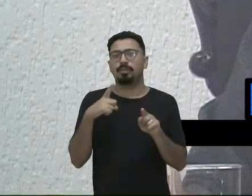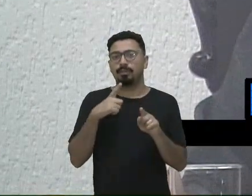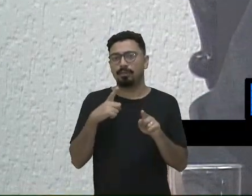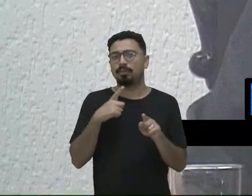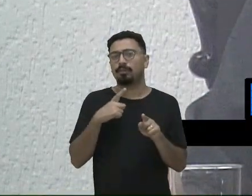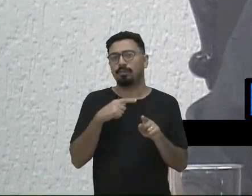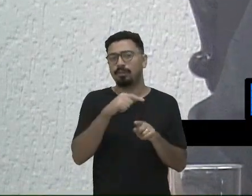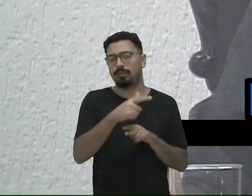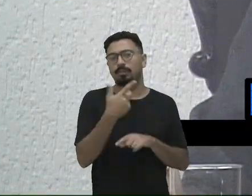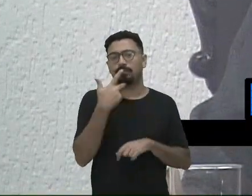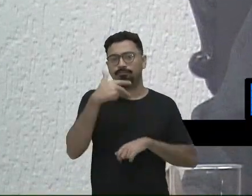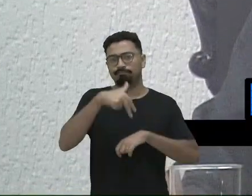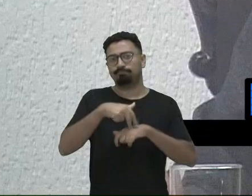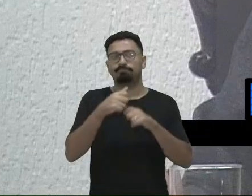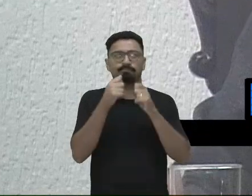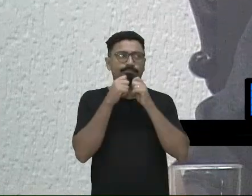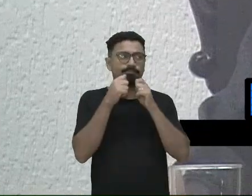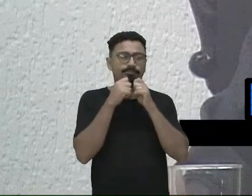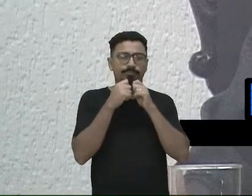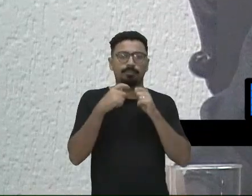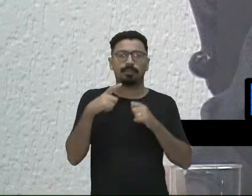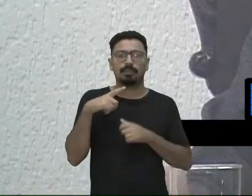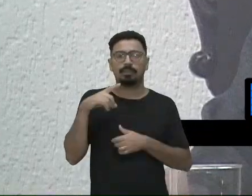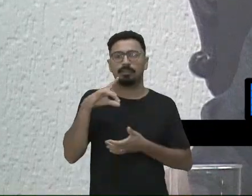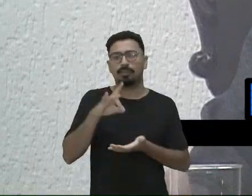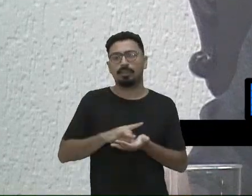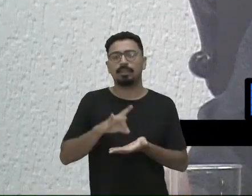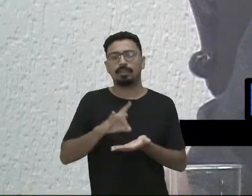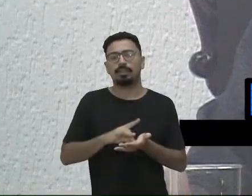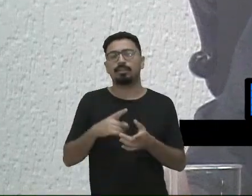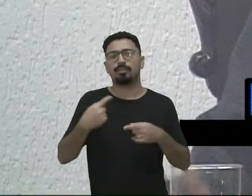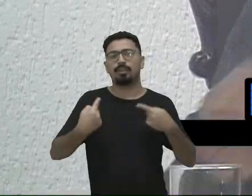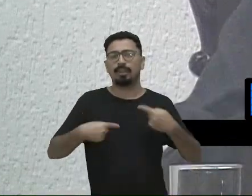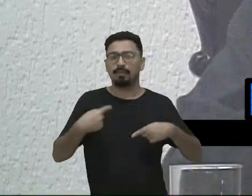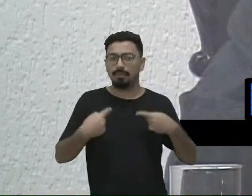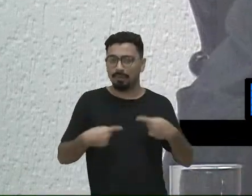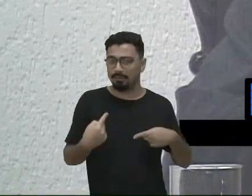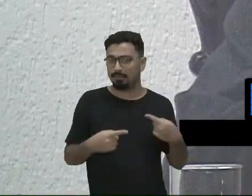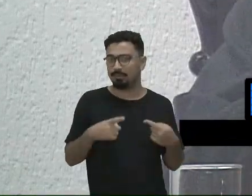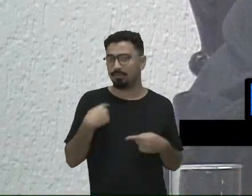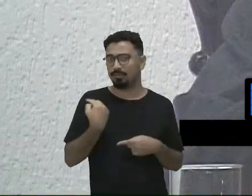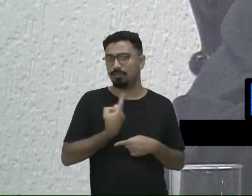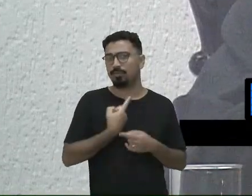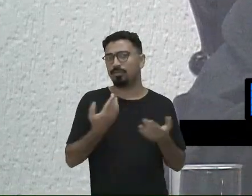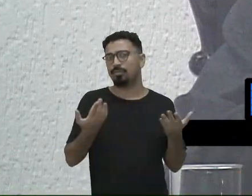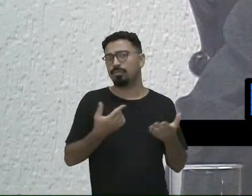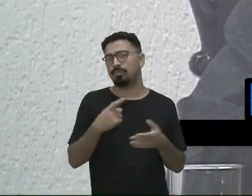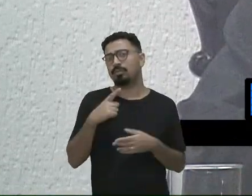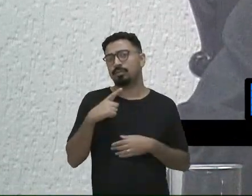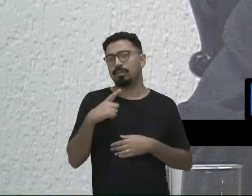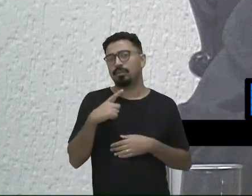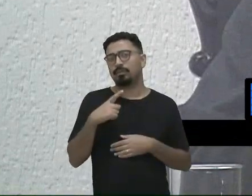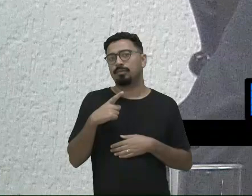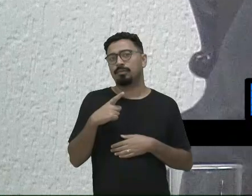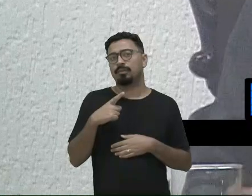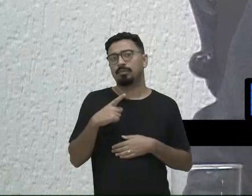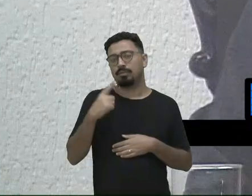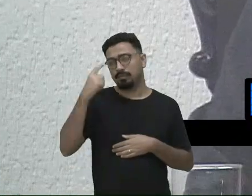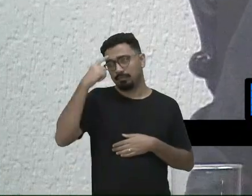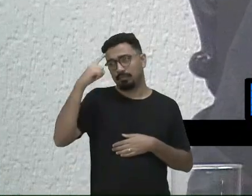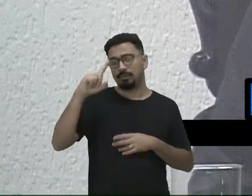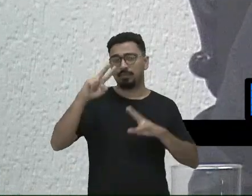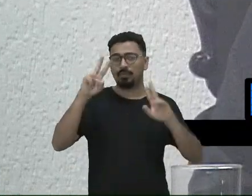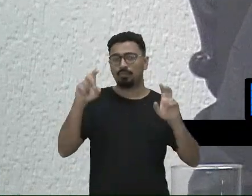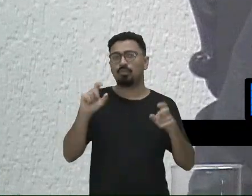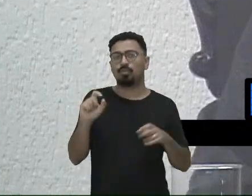tribuna que trouxeram realidade para a discussão que a gente está tendo aqui, que eu acho que é importantíssimo a gente pensar sobre